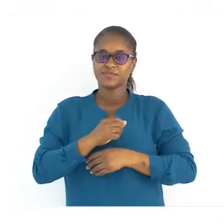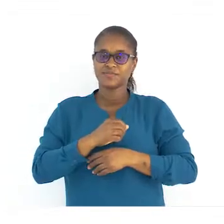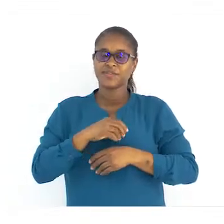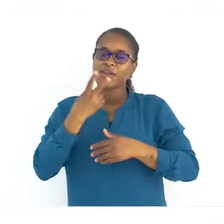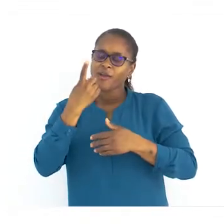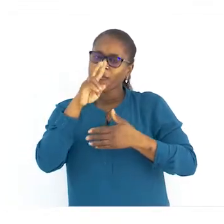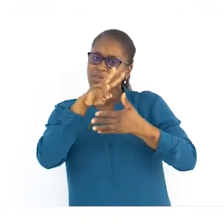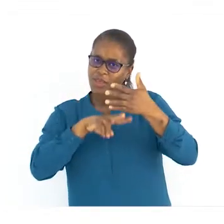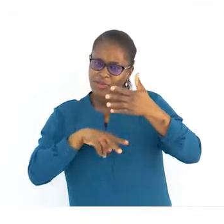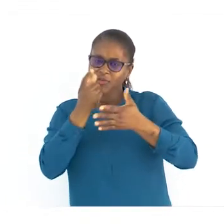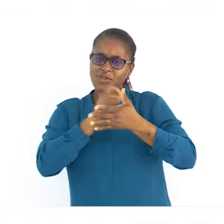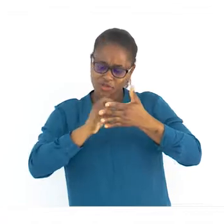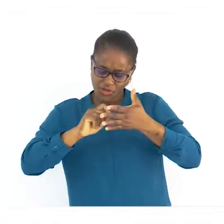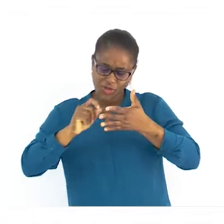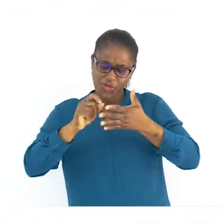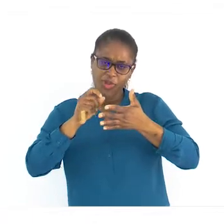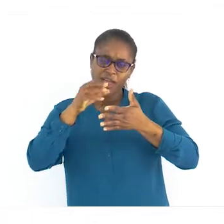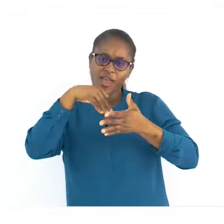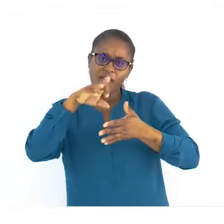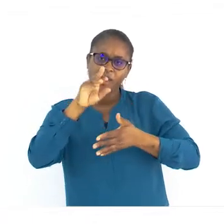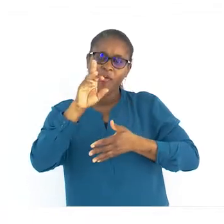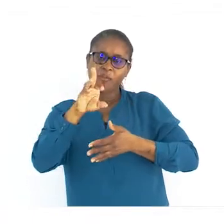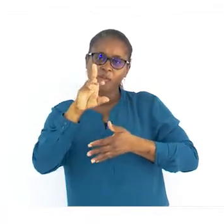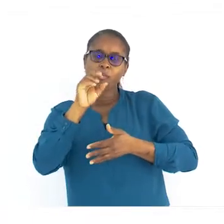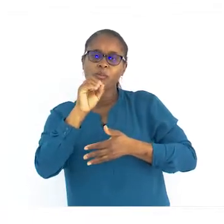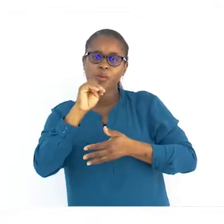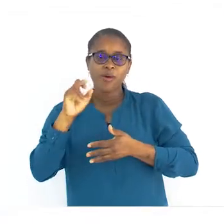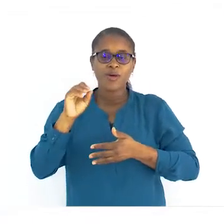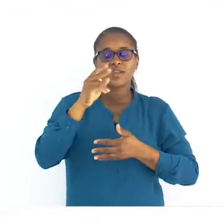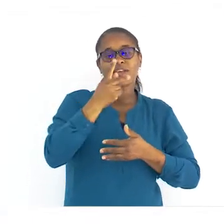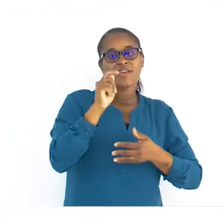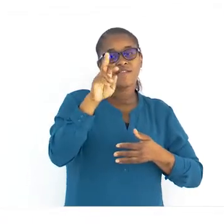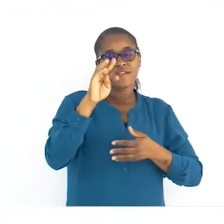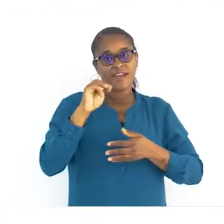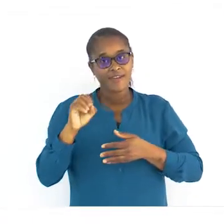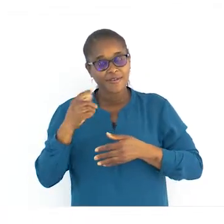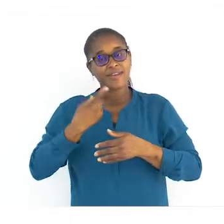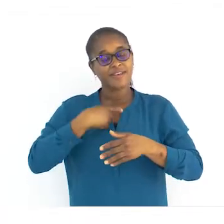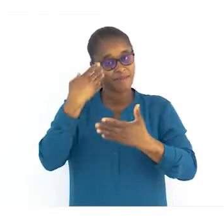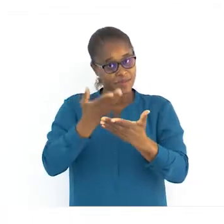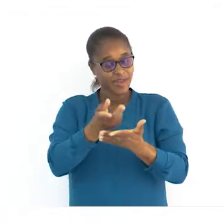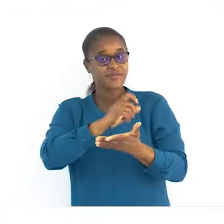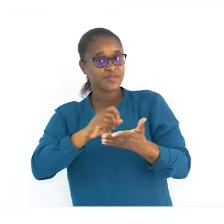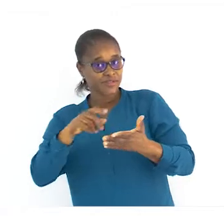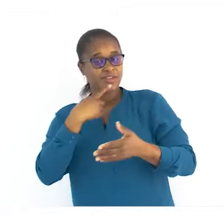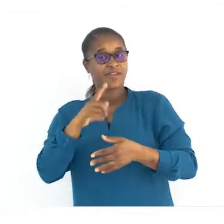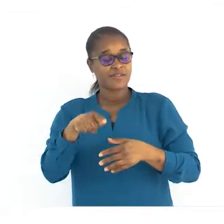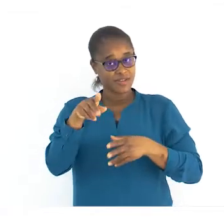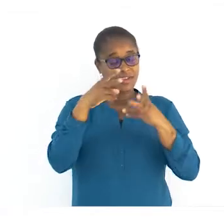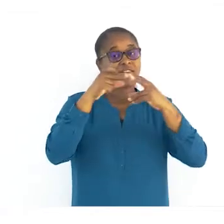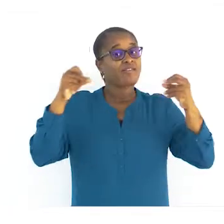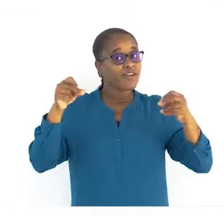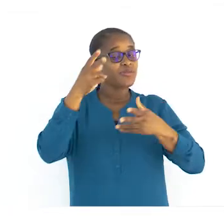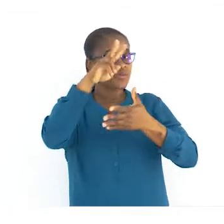É um tipo de texto escrito em prosa ou em verso para ser representado. Este é o conceito do texto